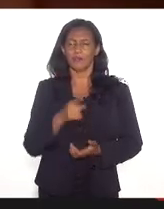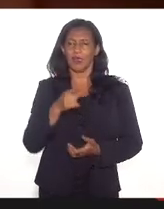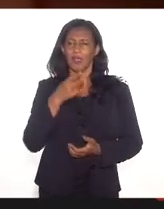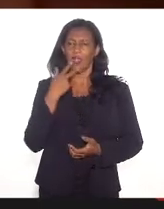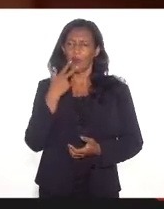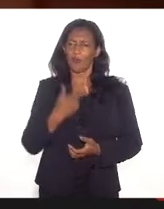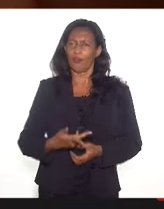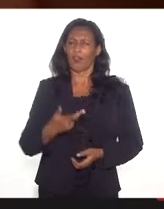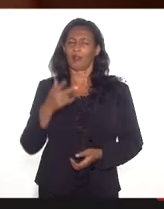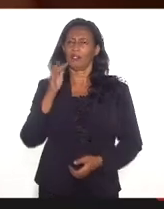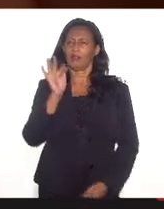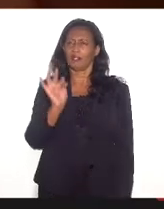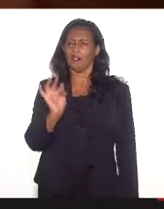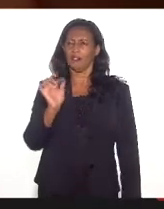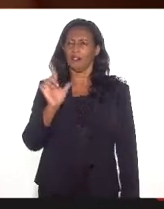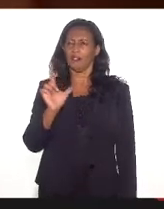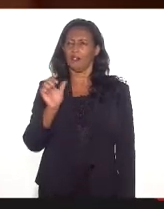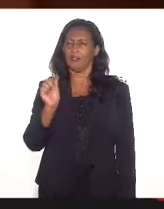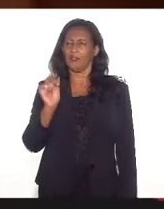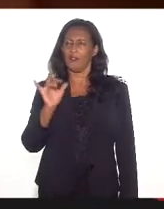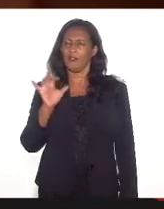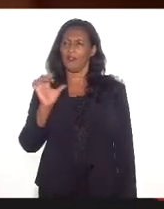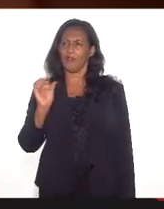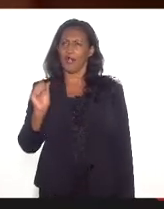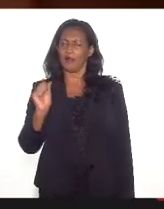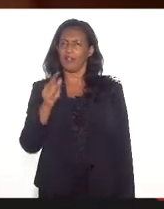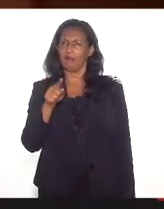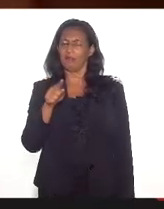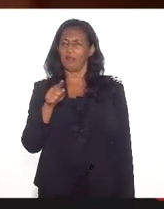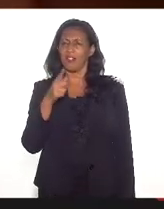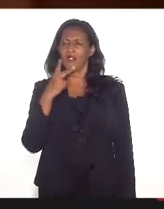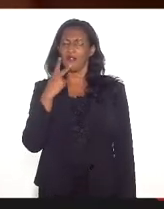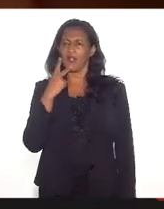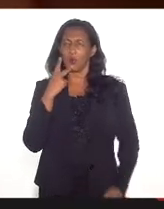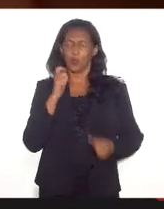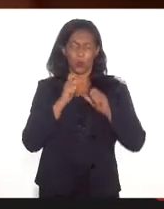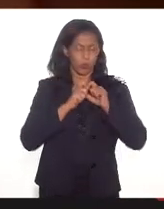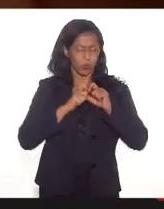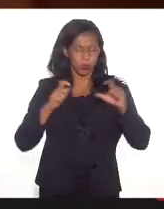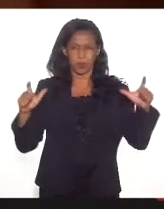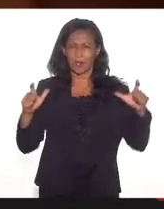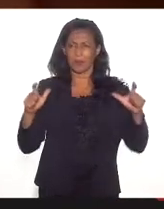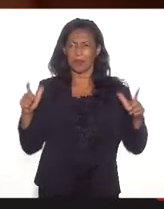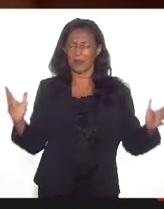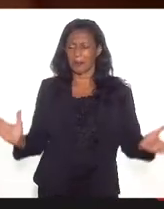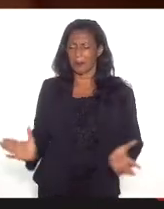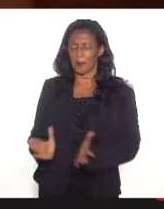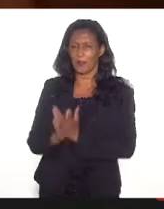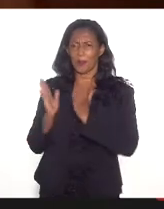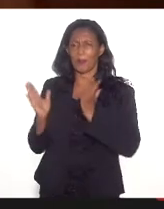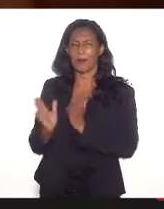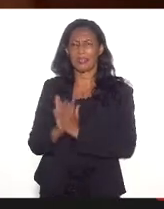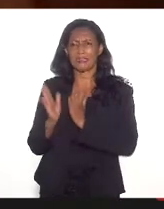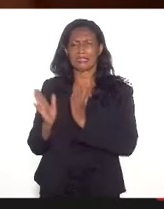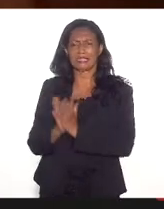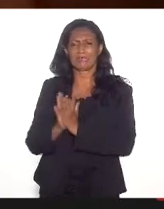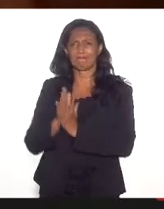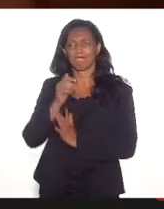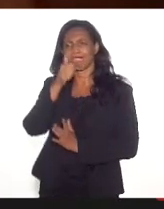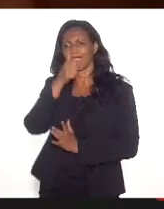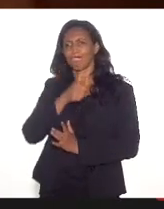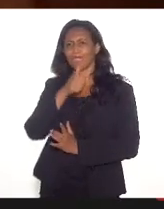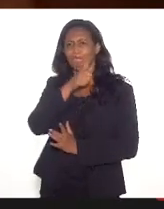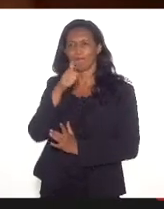Flávia sobre a multidimensionalidade da pobreza, da miséria e da vulnerabilidade social. Ou seja,